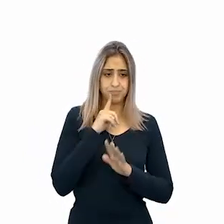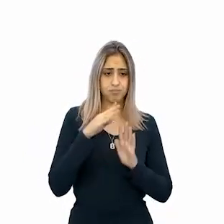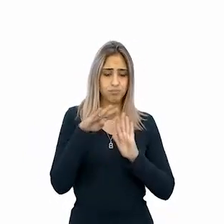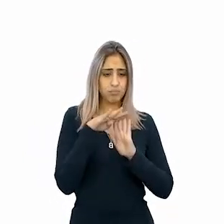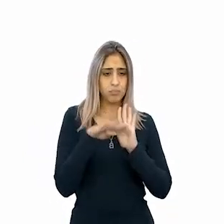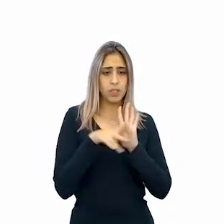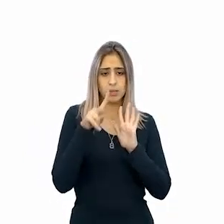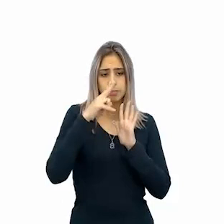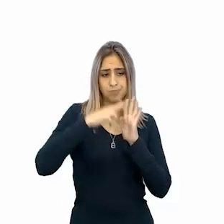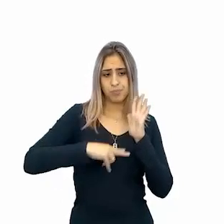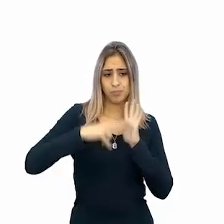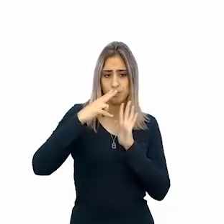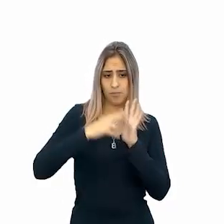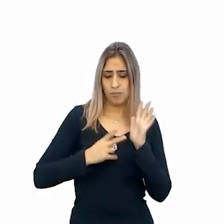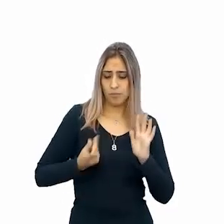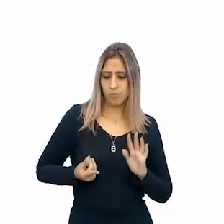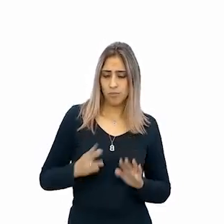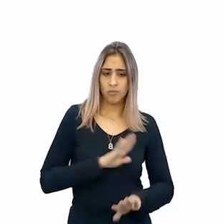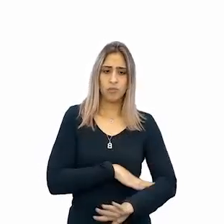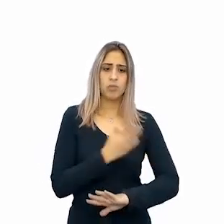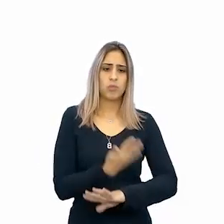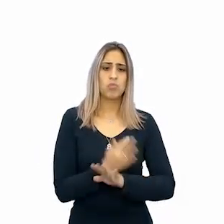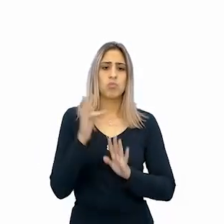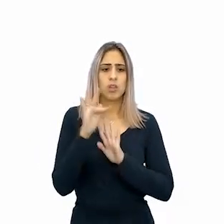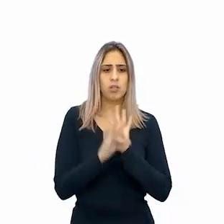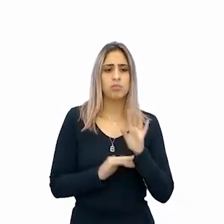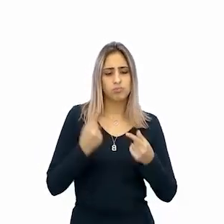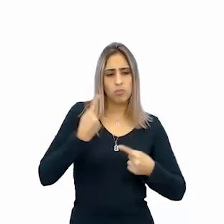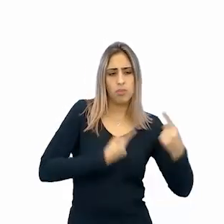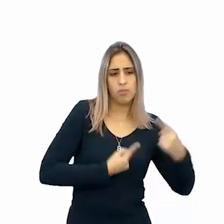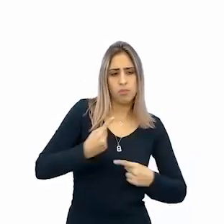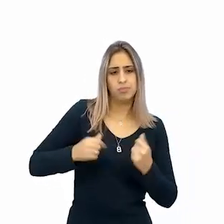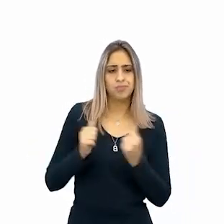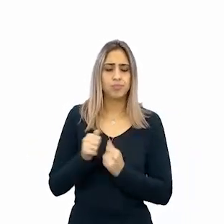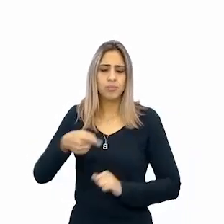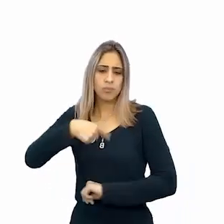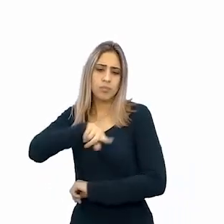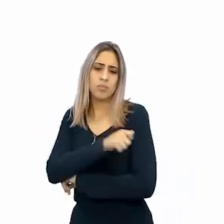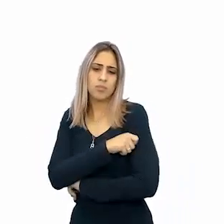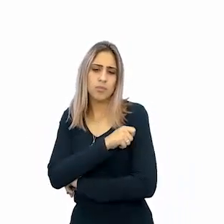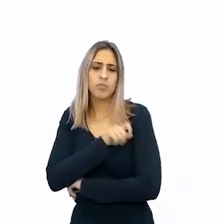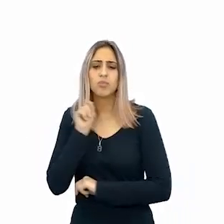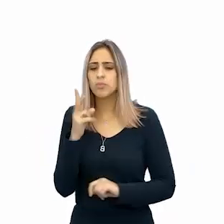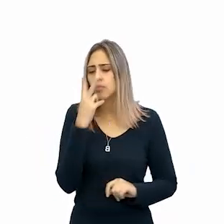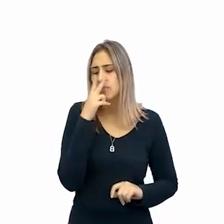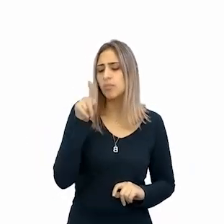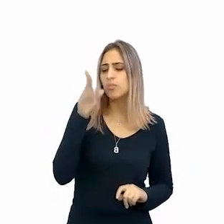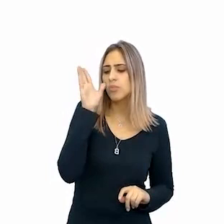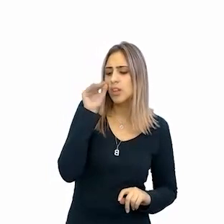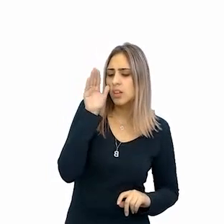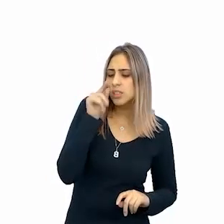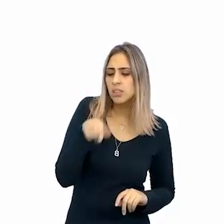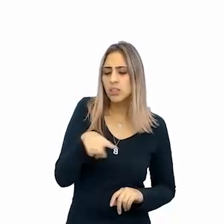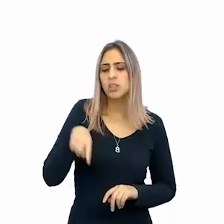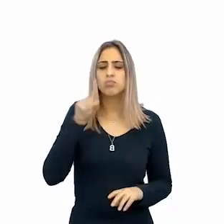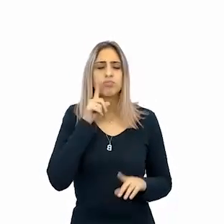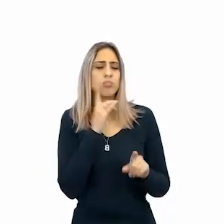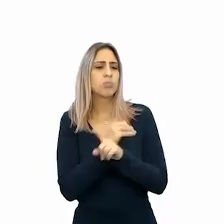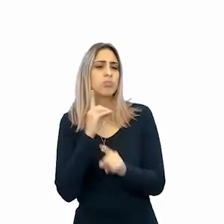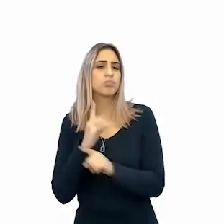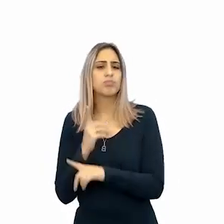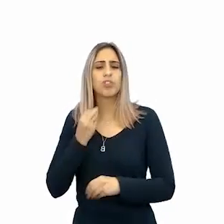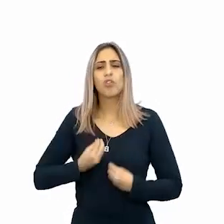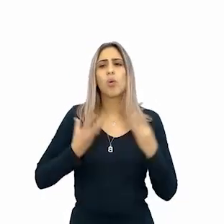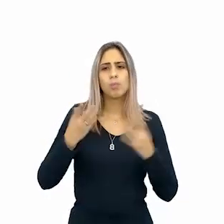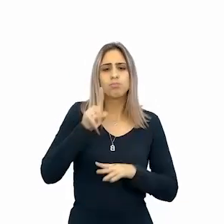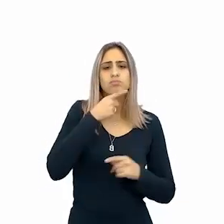proposição de uma leitura integral do texto e discutir com os estudantes o que acham interessante e se encontrarem